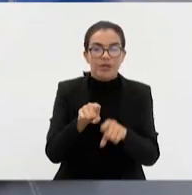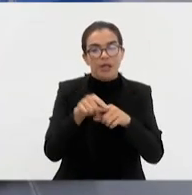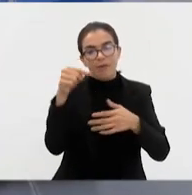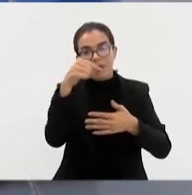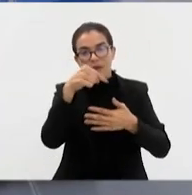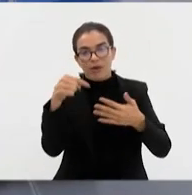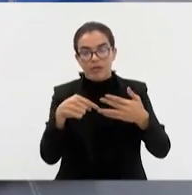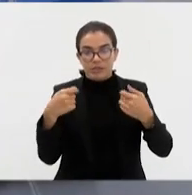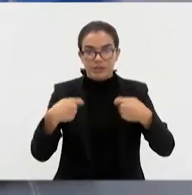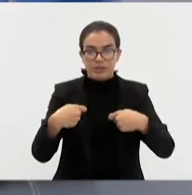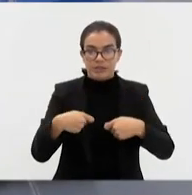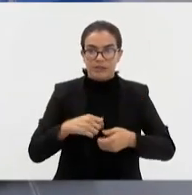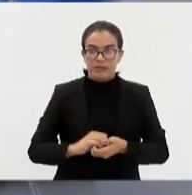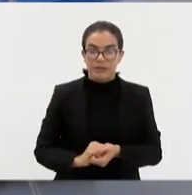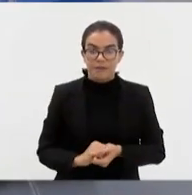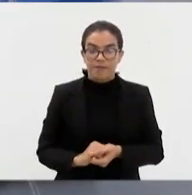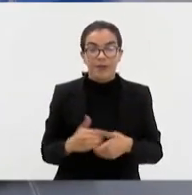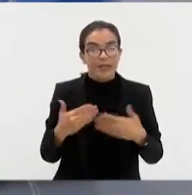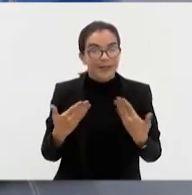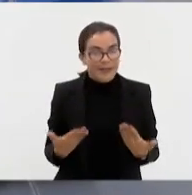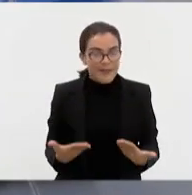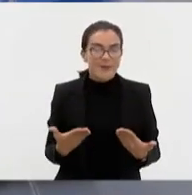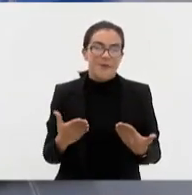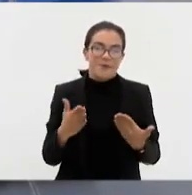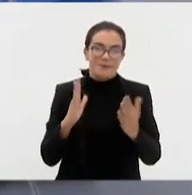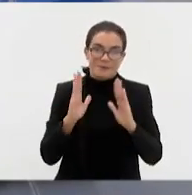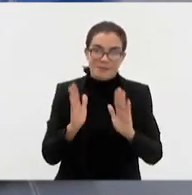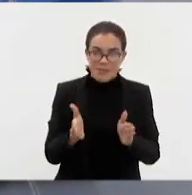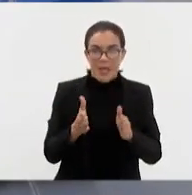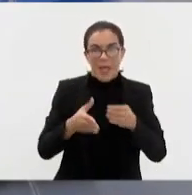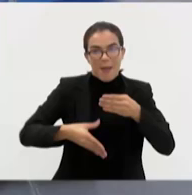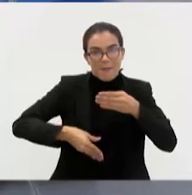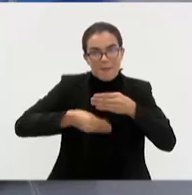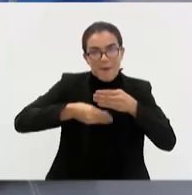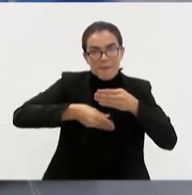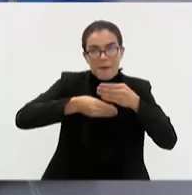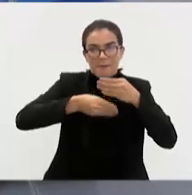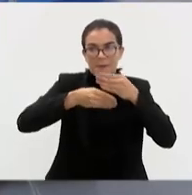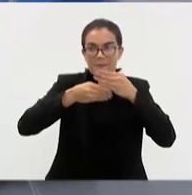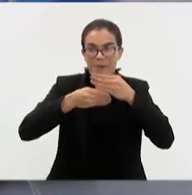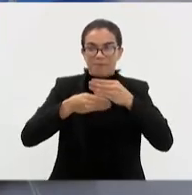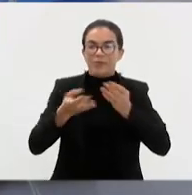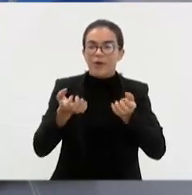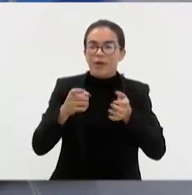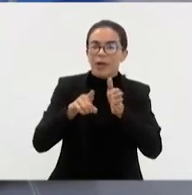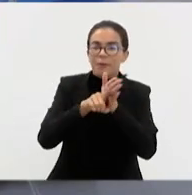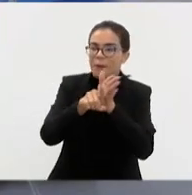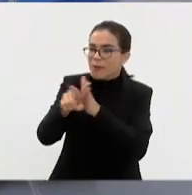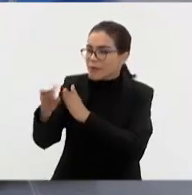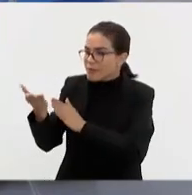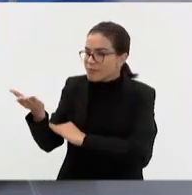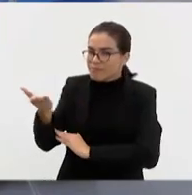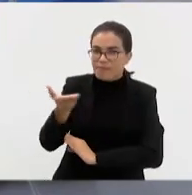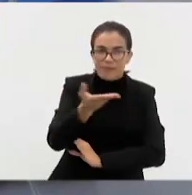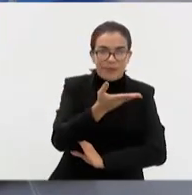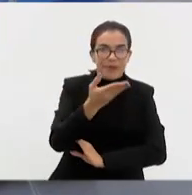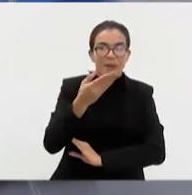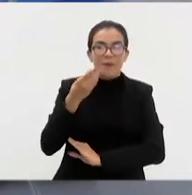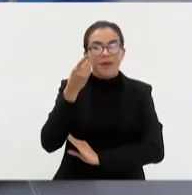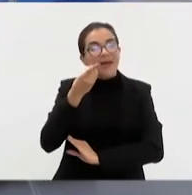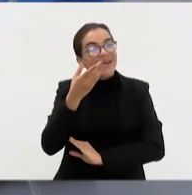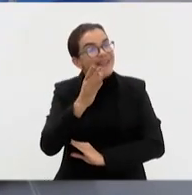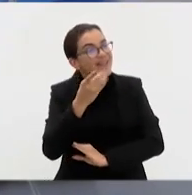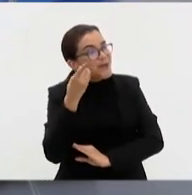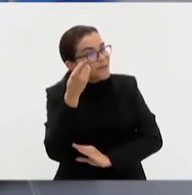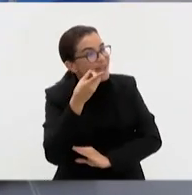outras providências. Então, feitas essas considerações, queria indagar os senhores deputados antes de passar. Que bom,